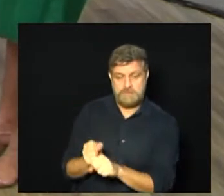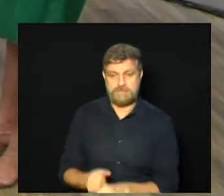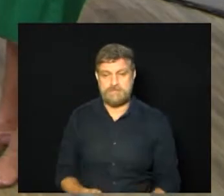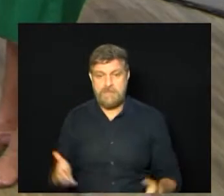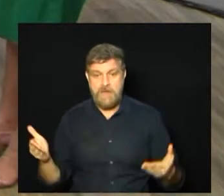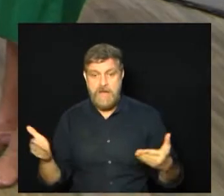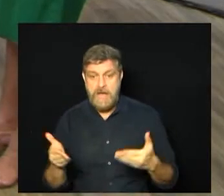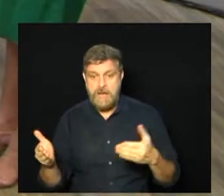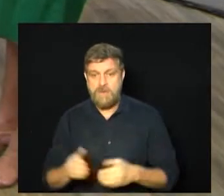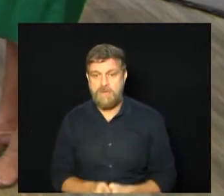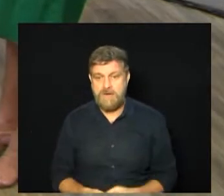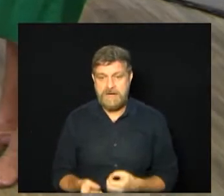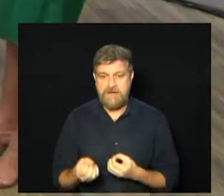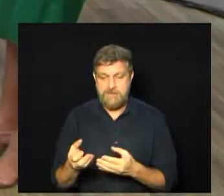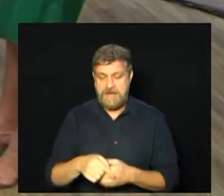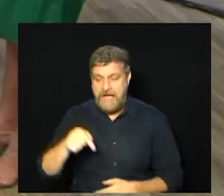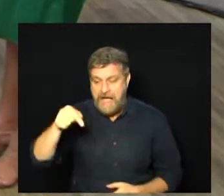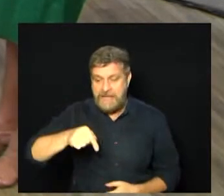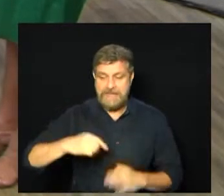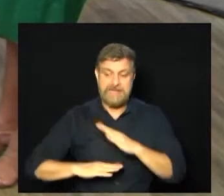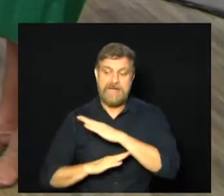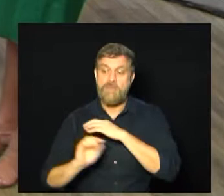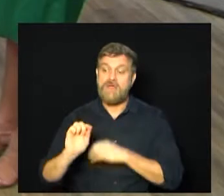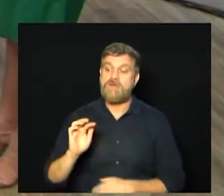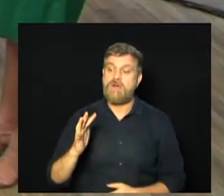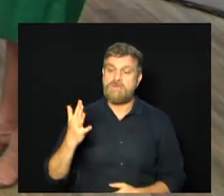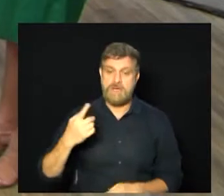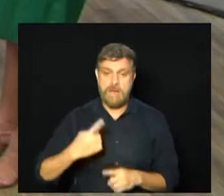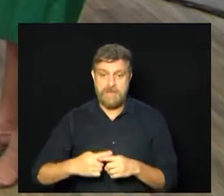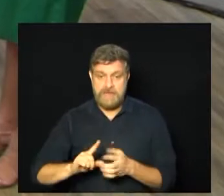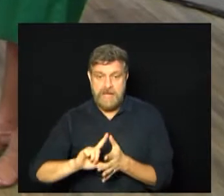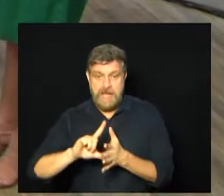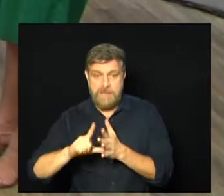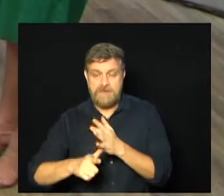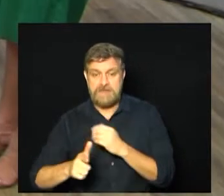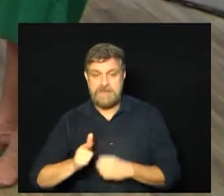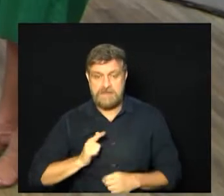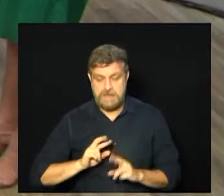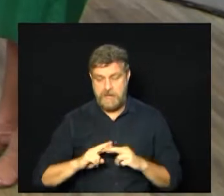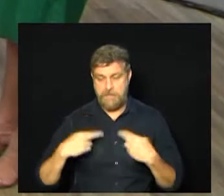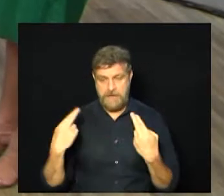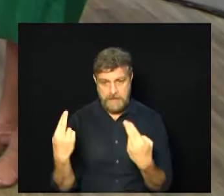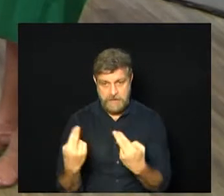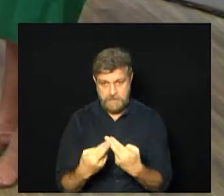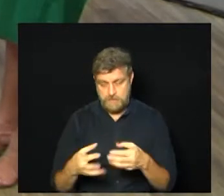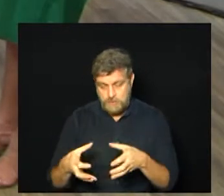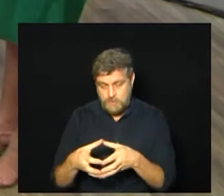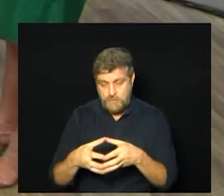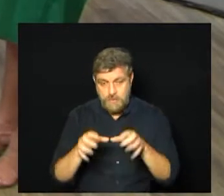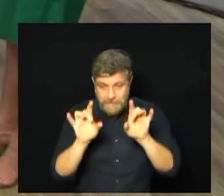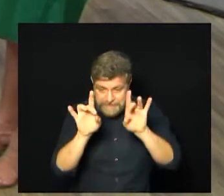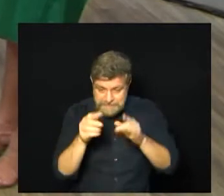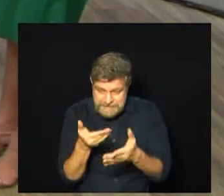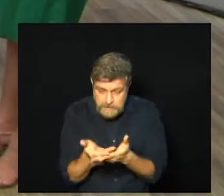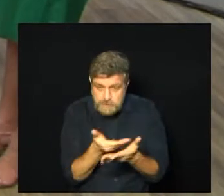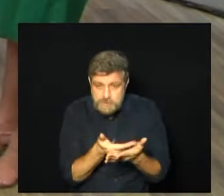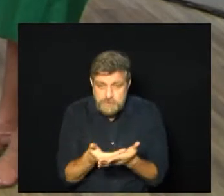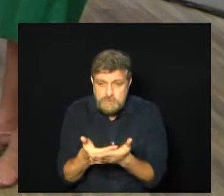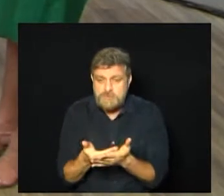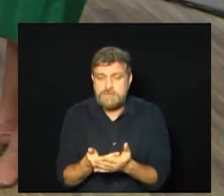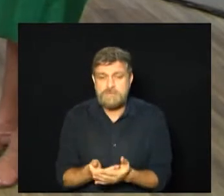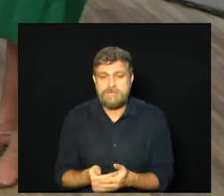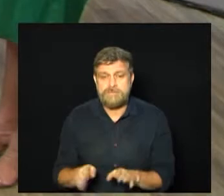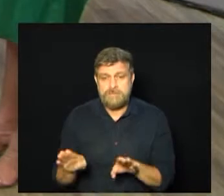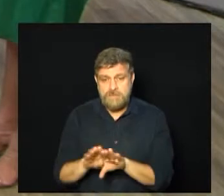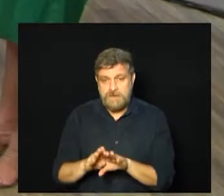nós falarmos sobre a agenda aqui da Câmara de Campinas, porque daqui a pouco nós temos uma reunião da Comissão Especial de Estudos e